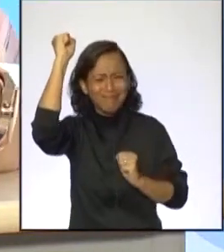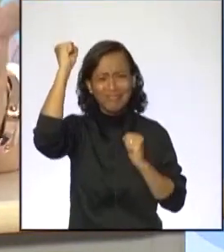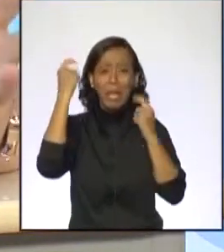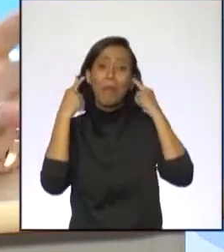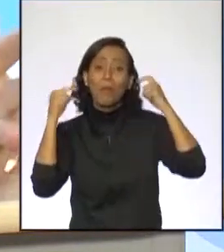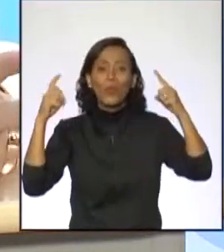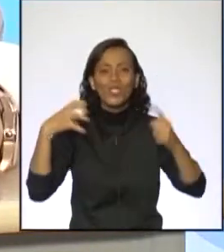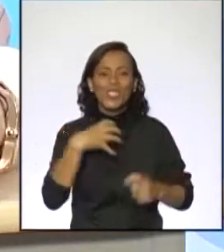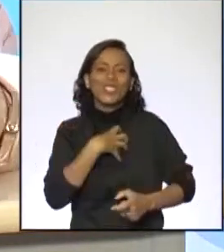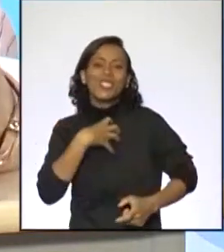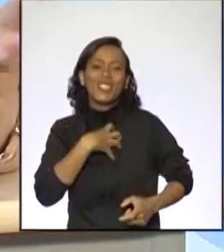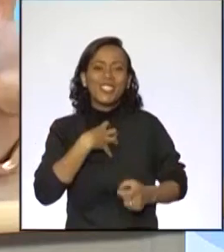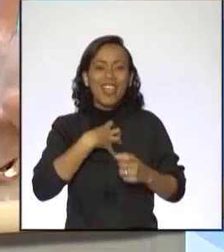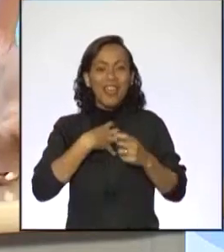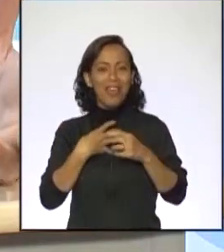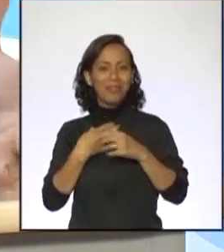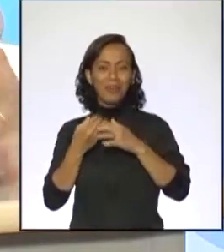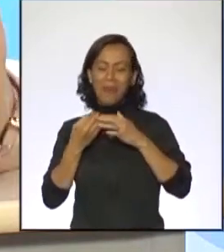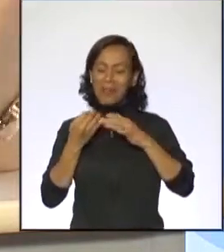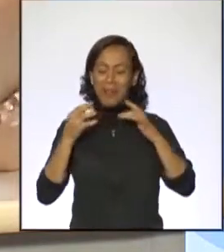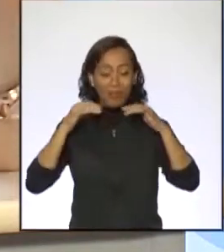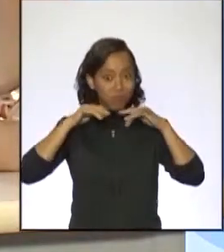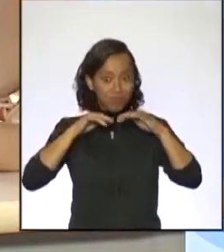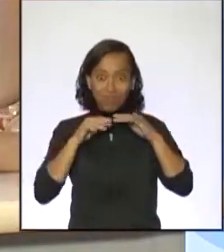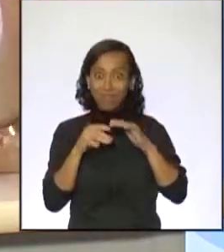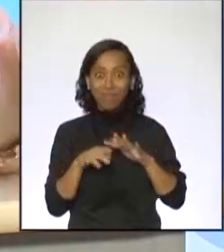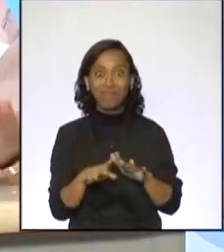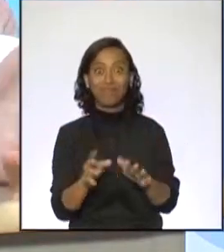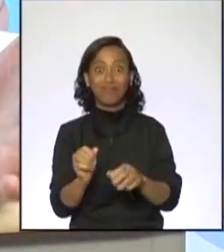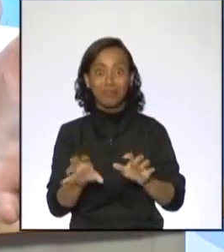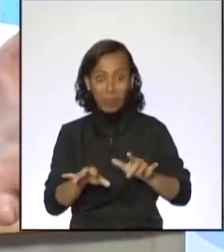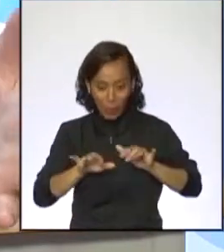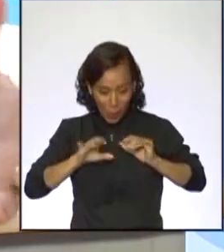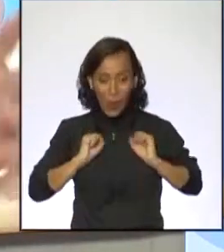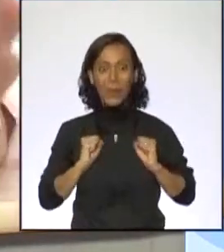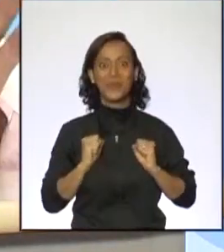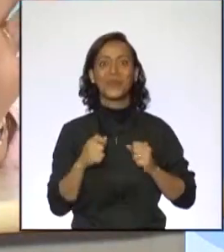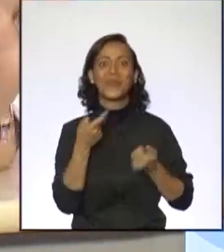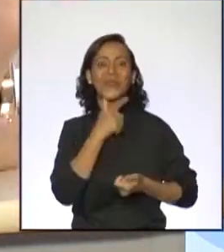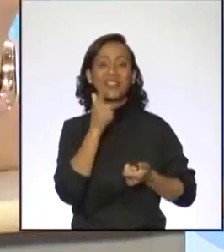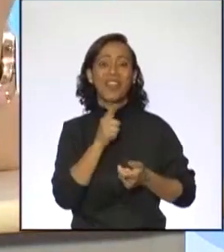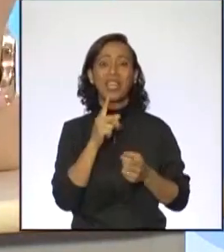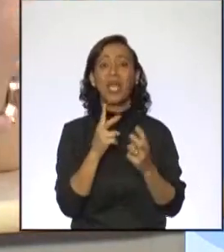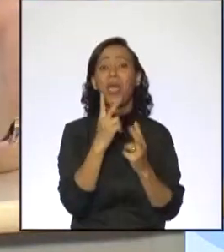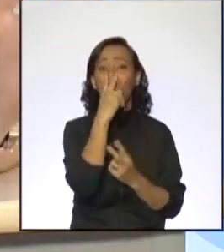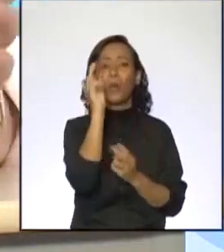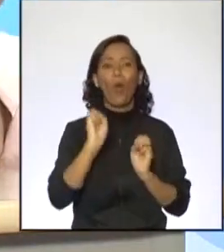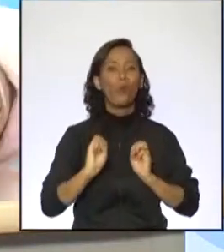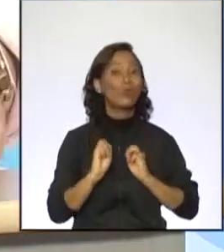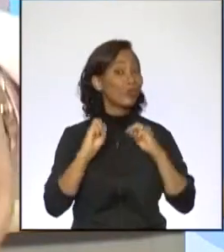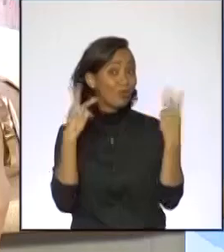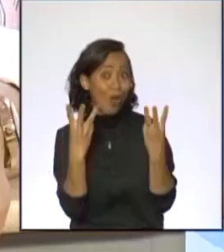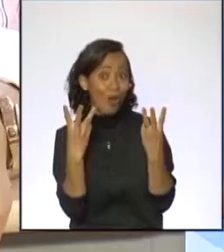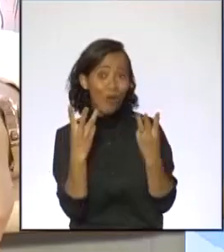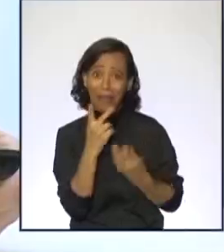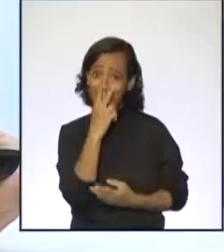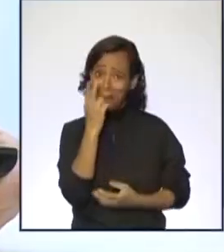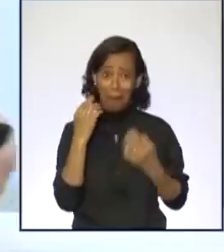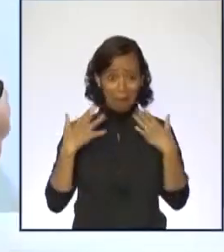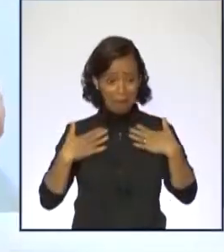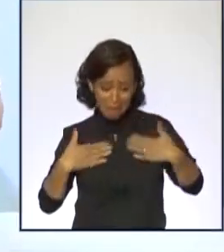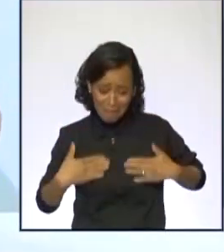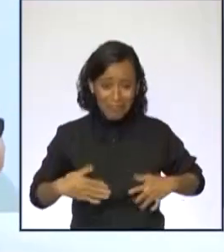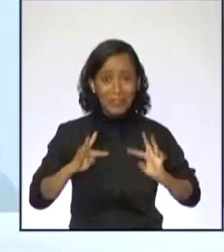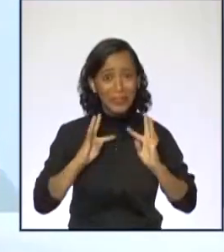música, né? E aí ele está proporcionando, sem perceber, né, um show à parte aí. Então, vamos ver. Agora,